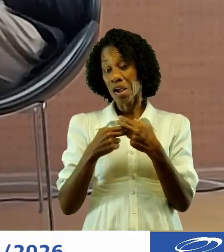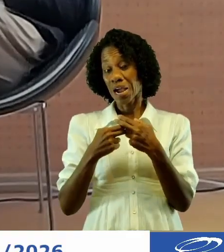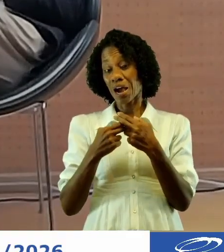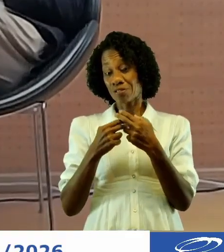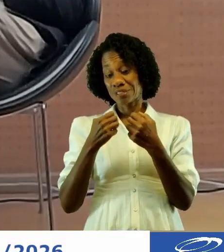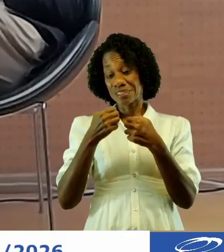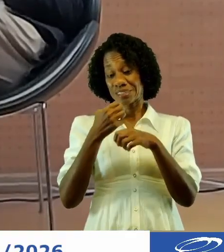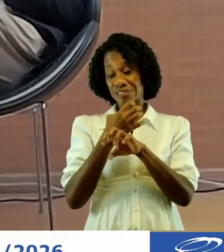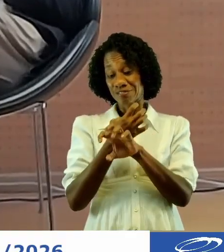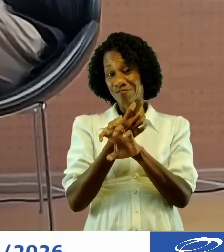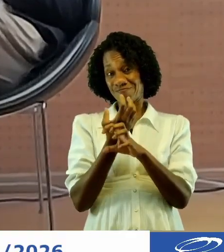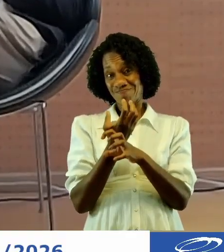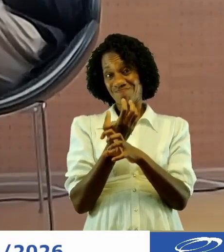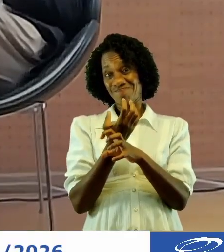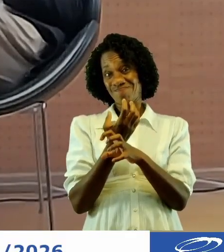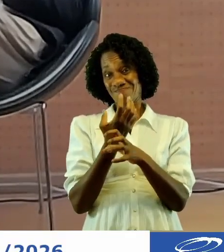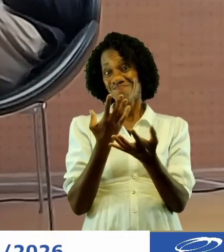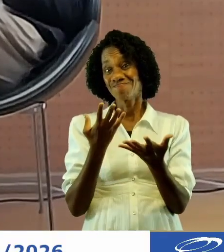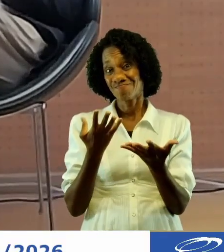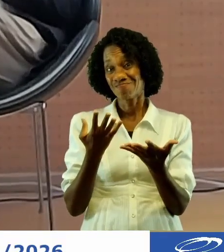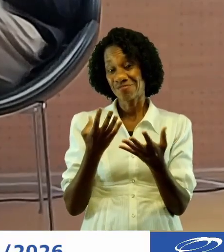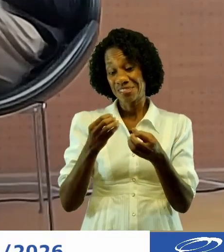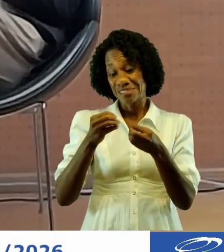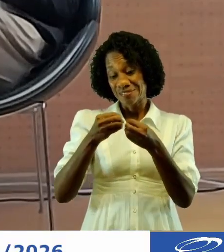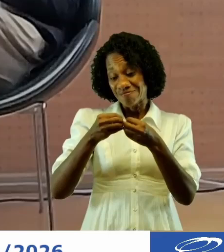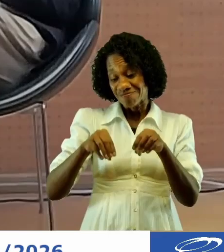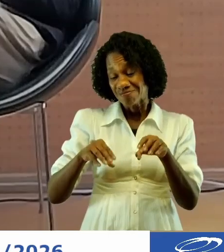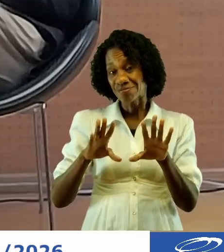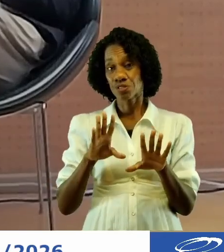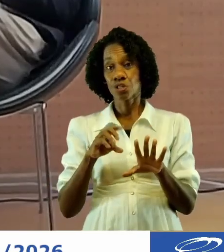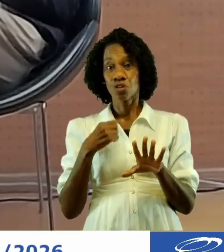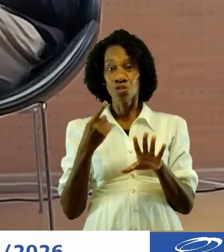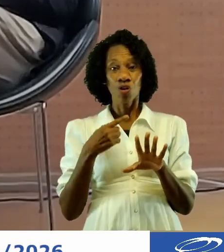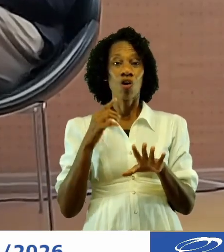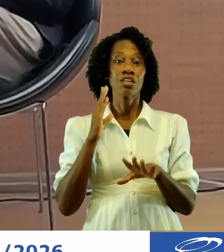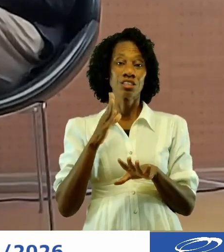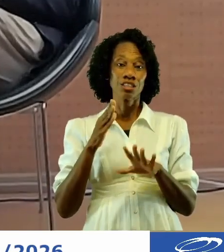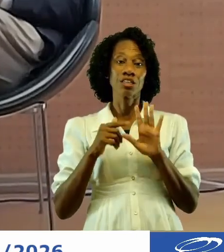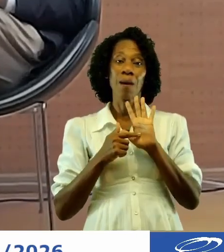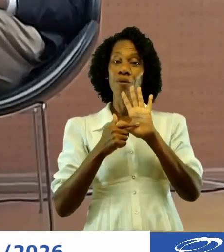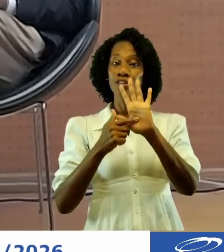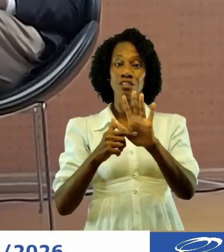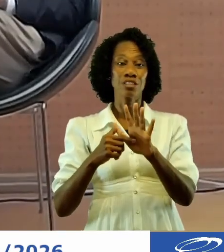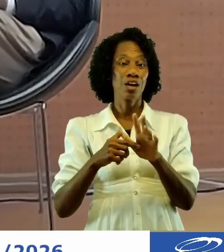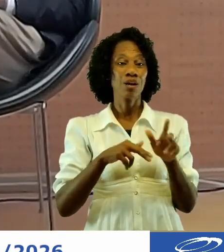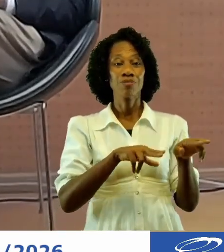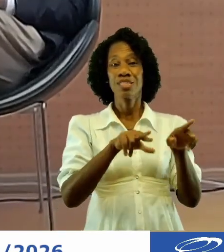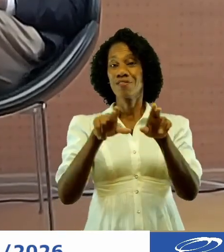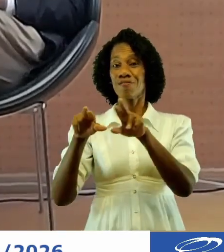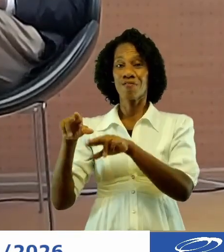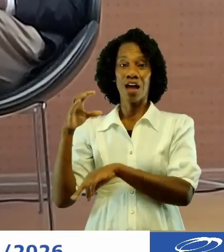multicêntrica, e a gente está mandando para publicação agora, mas já colocamos em vários congressos. Yes, we have identified that